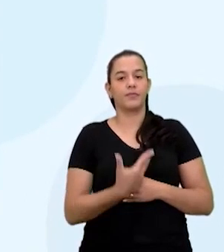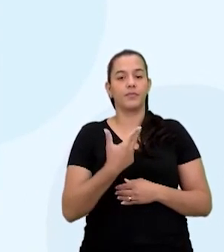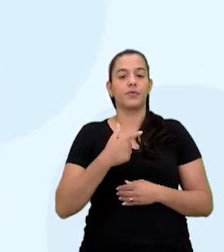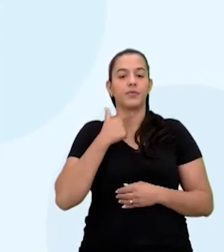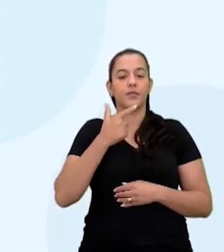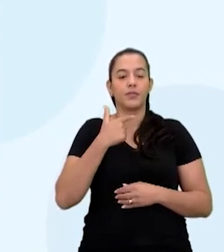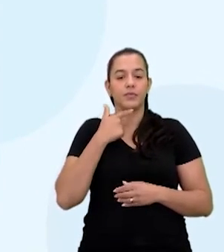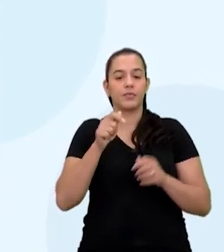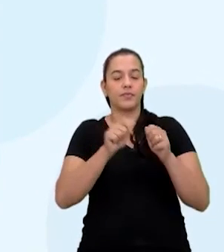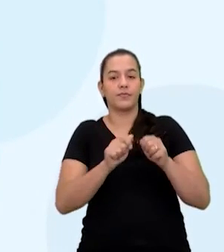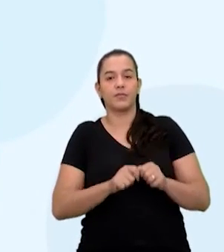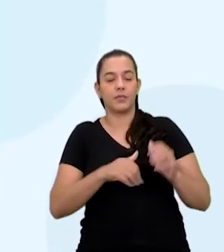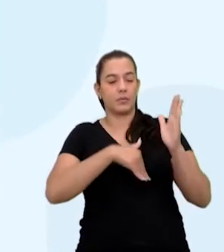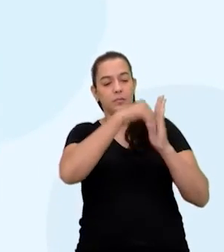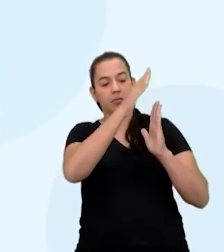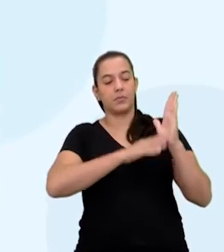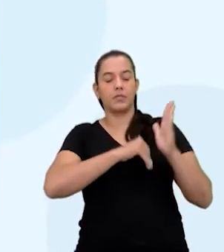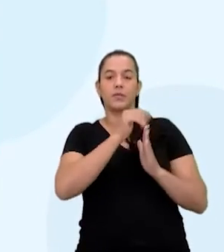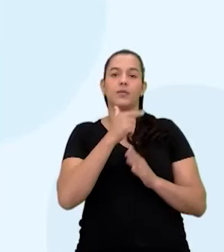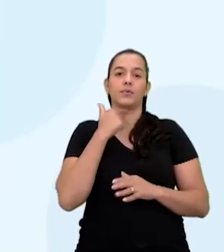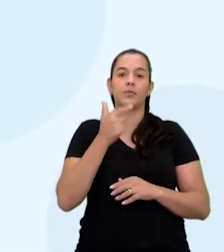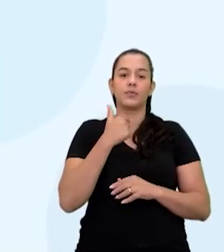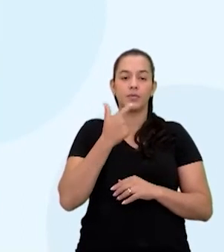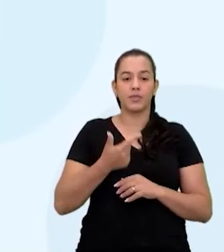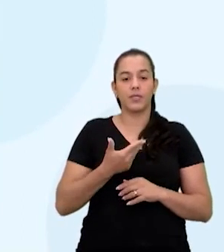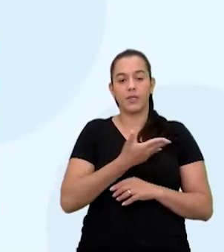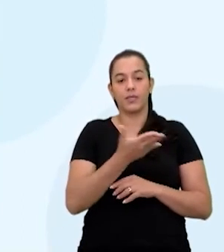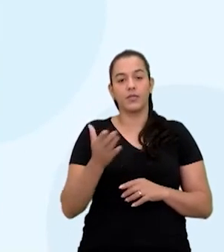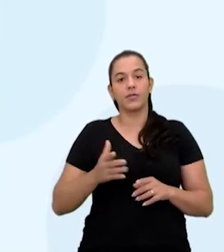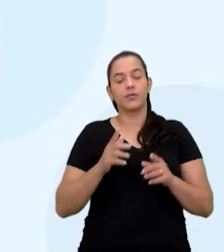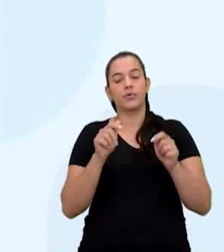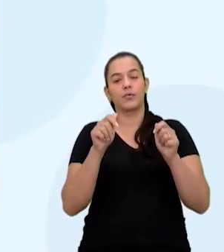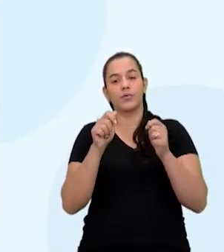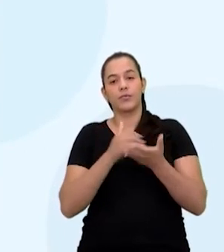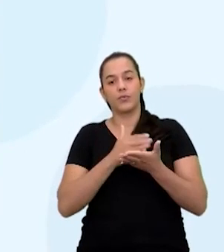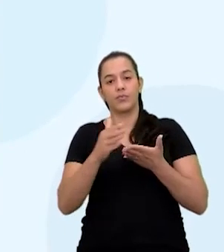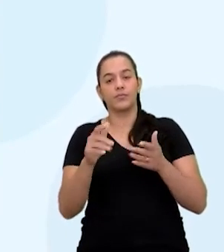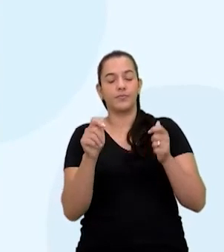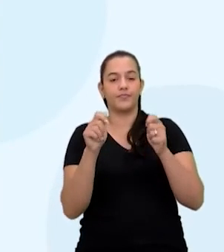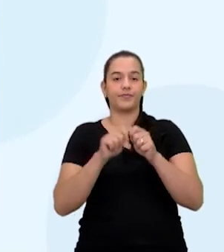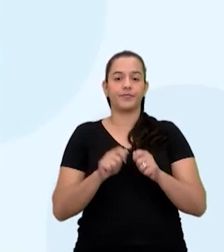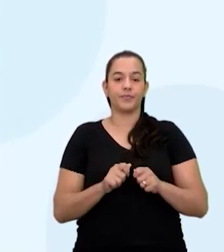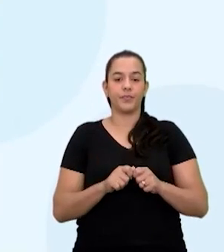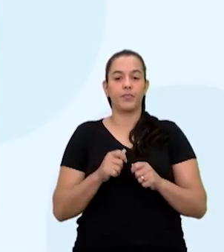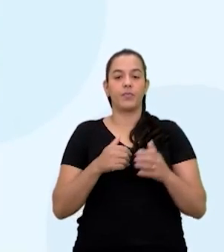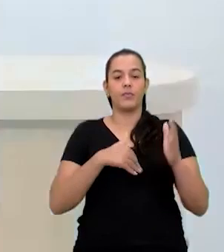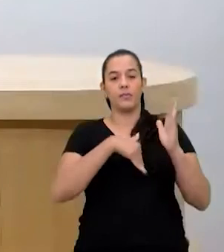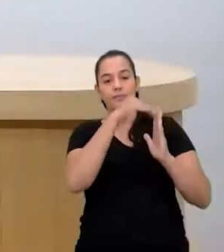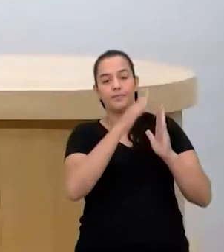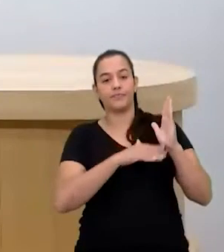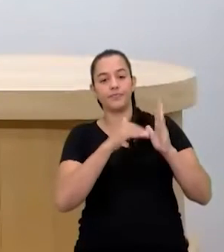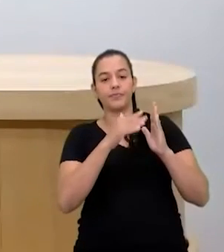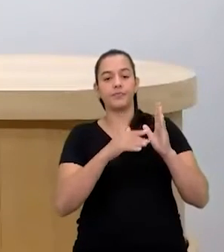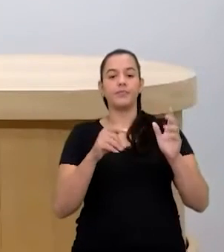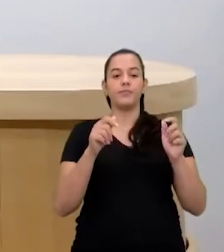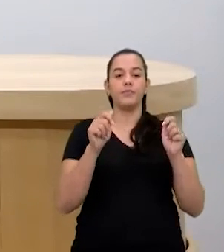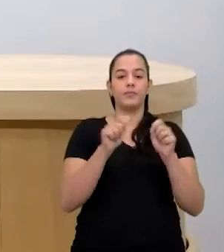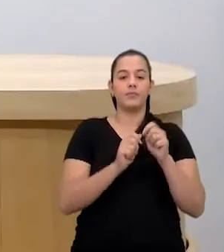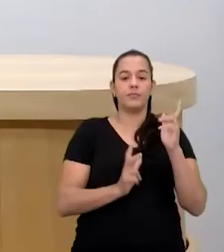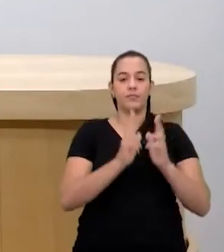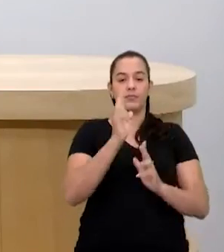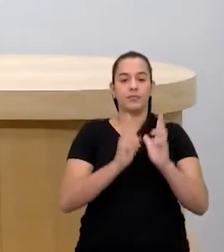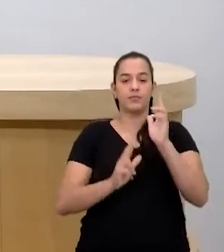estava mais conseguindo pintar. E aí ele começou a fazer o que ele chamava de pinturas com